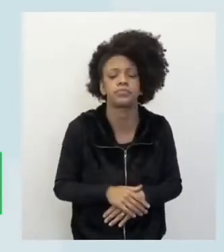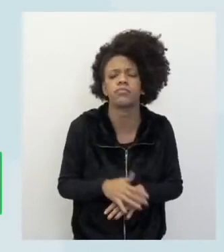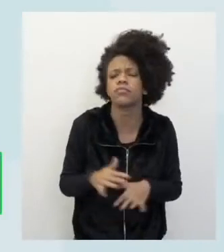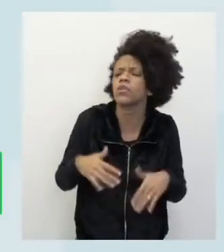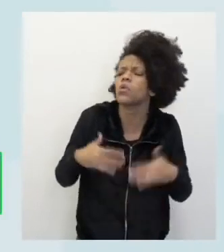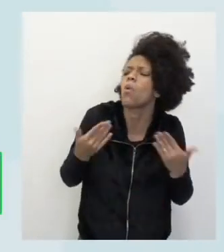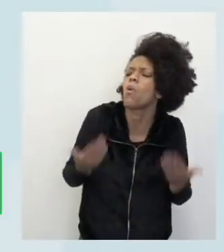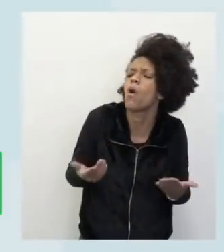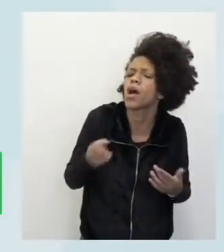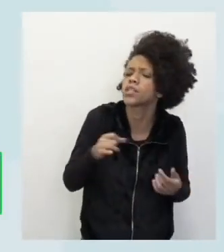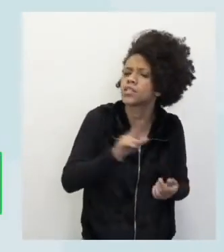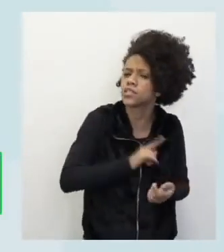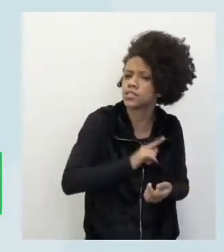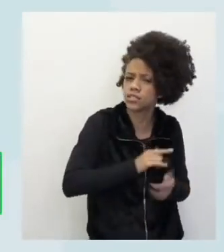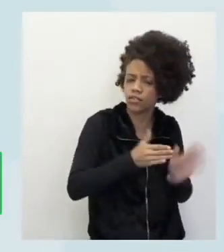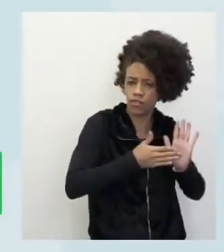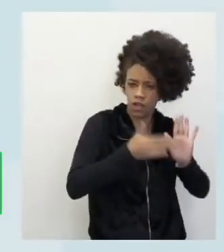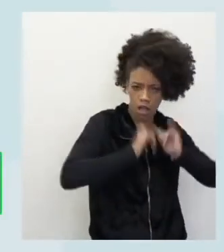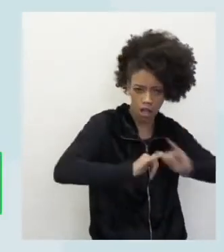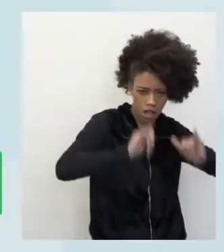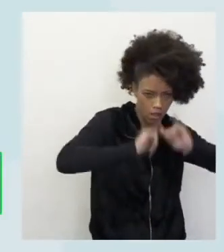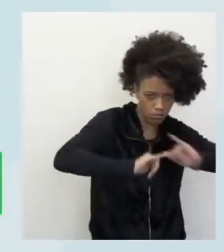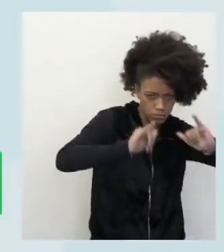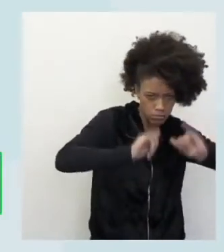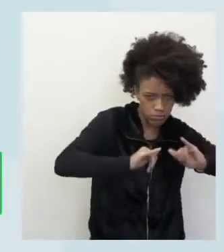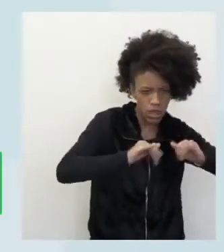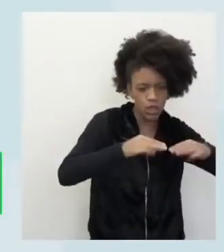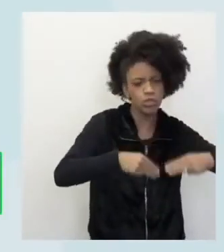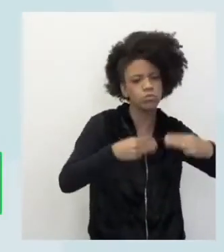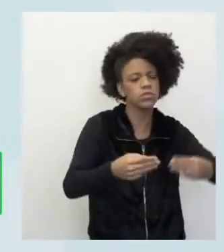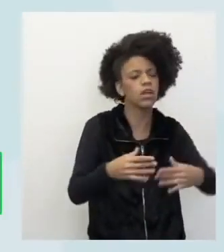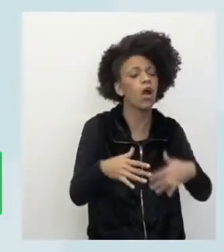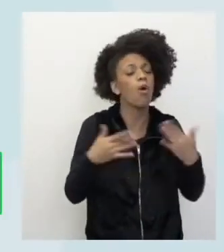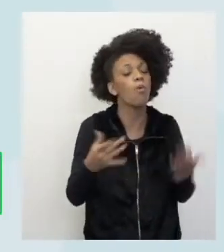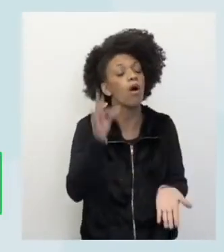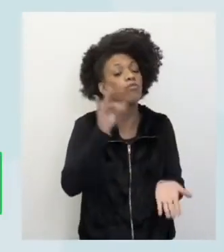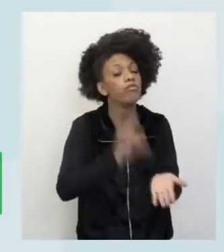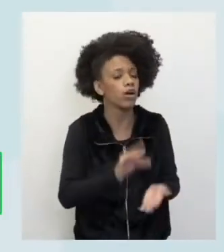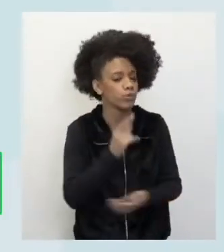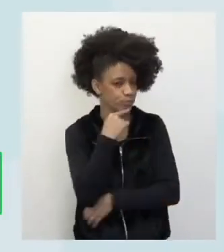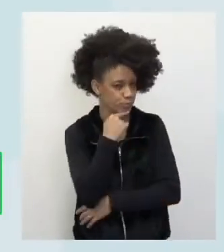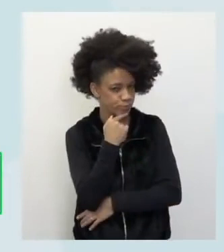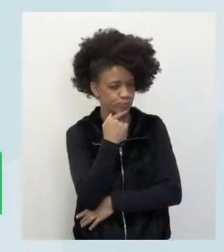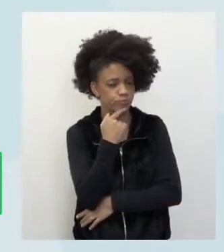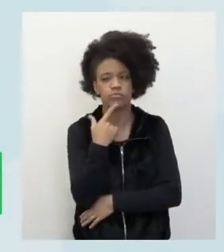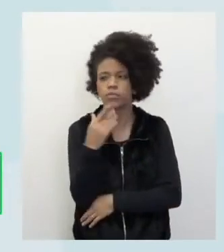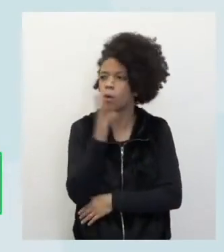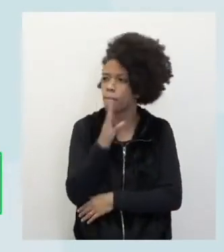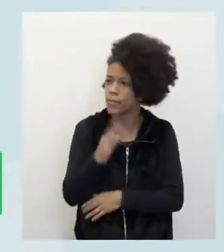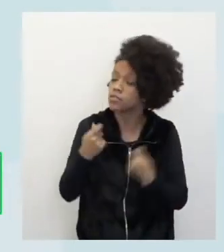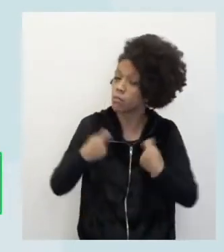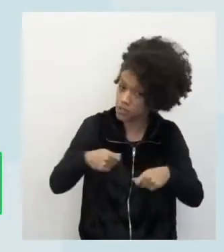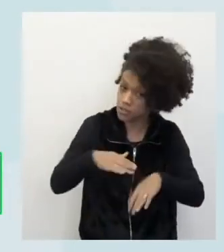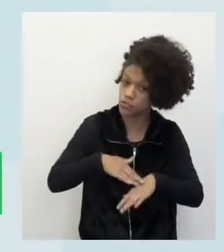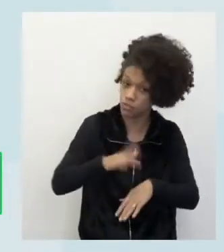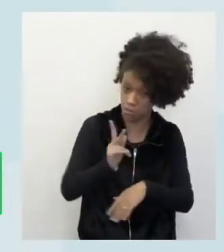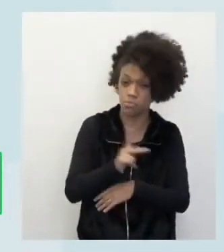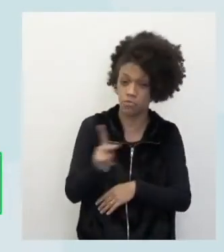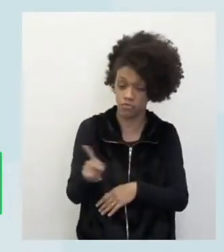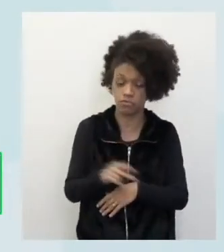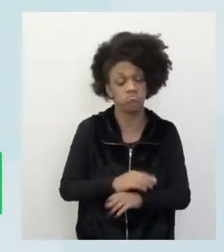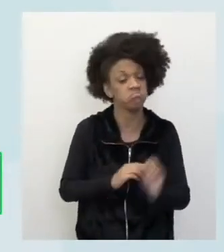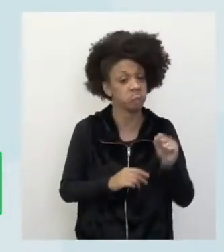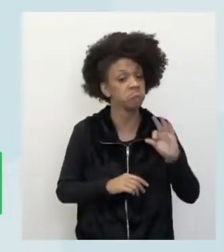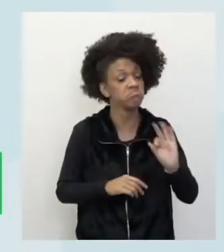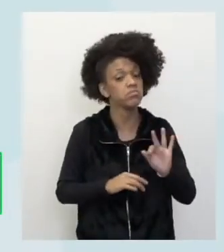Mauro? Se teve aquela campanha por parte do Ministério, qual foi o fato? Da campanha, o Brasil precisa de mais professores. Pois